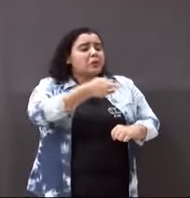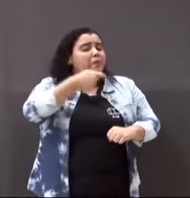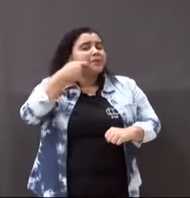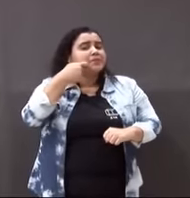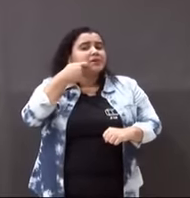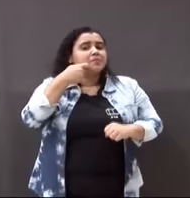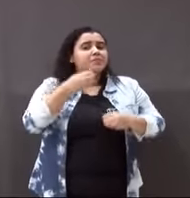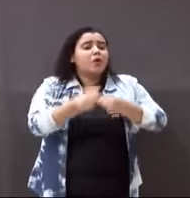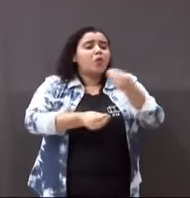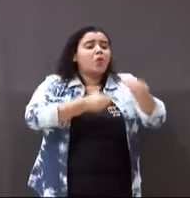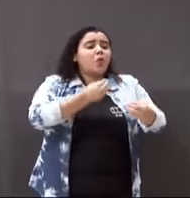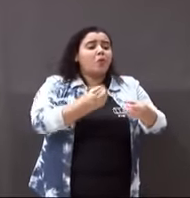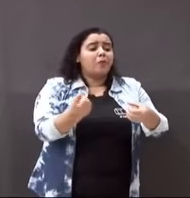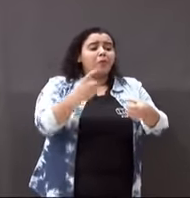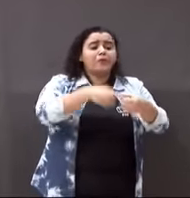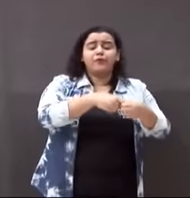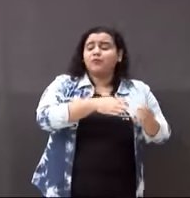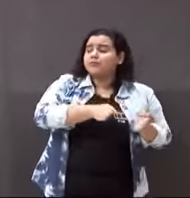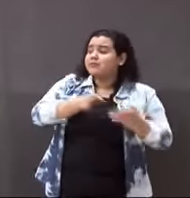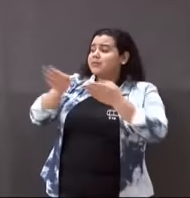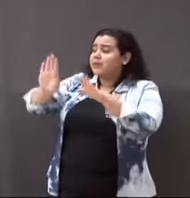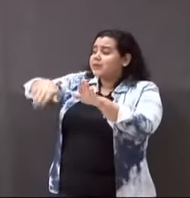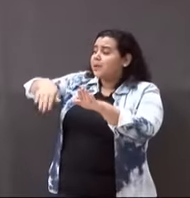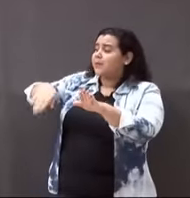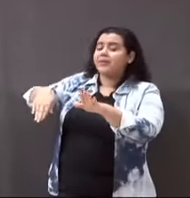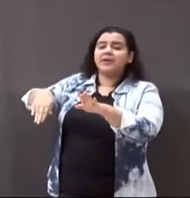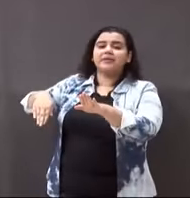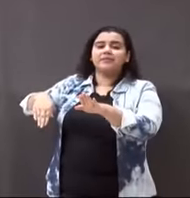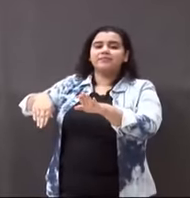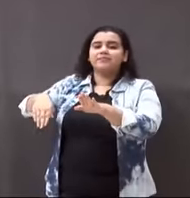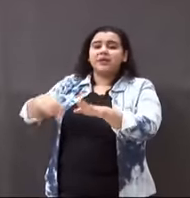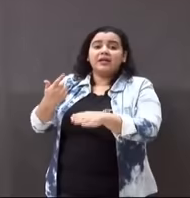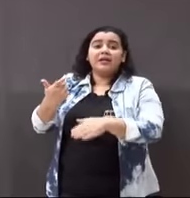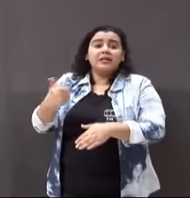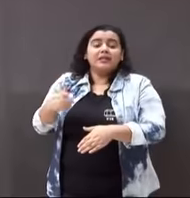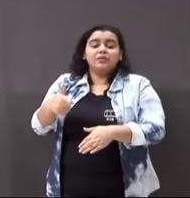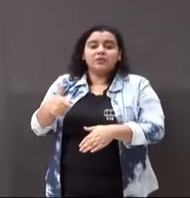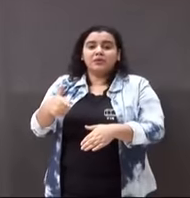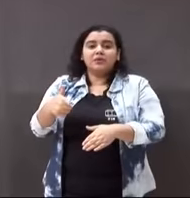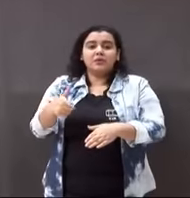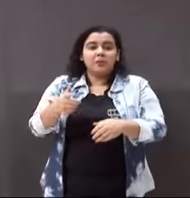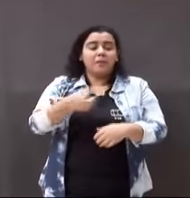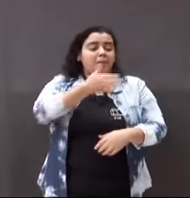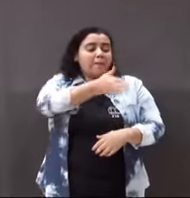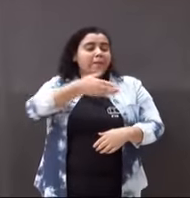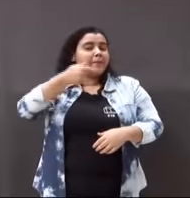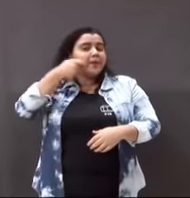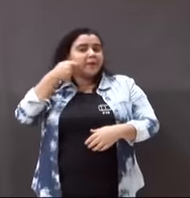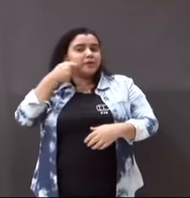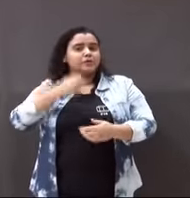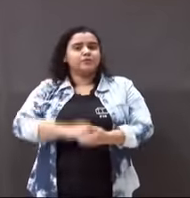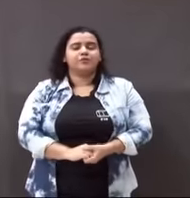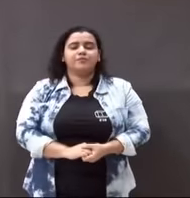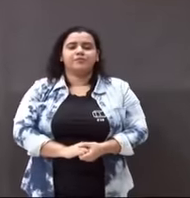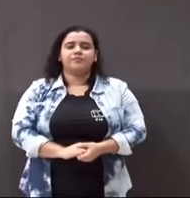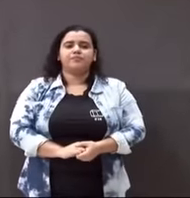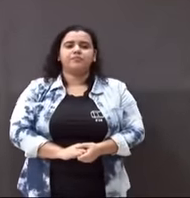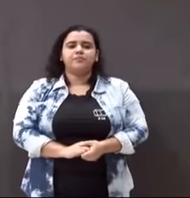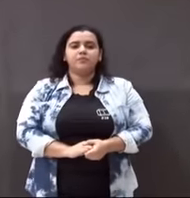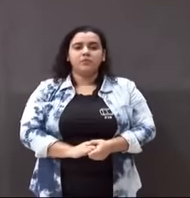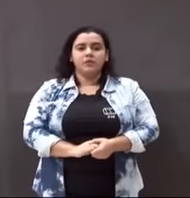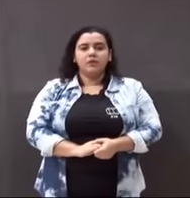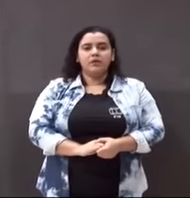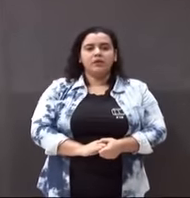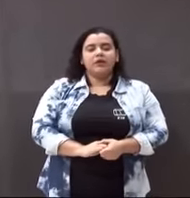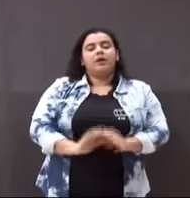der um glória, eu vou embora. Pedro agora recebe uma palavra. Pedro agora vai para a beira da